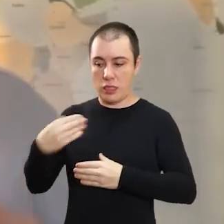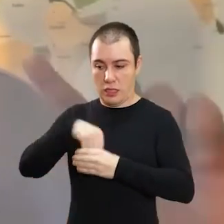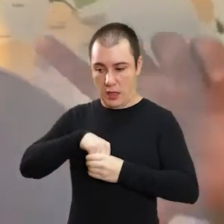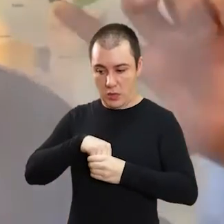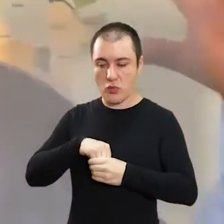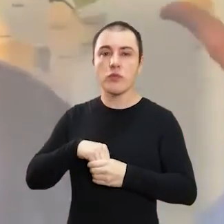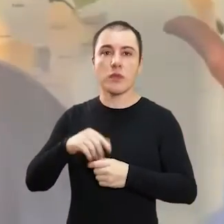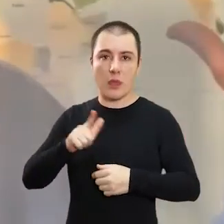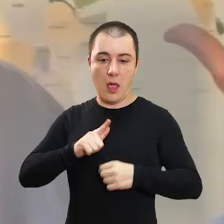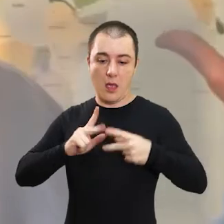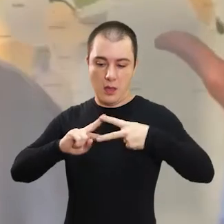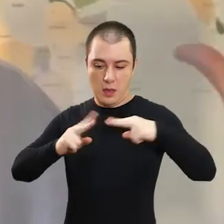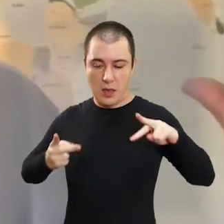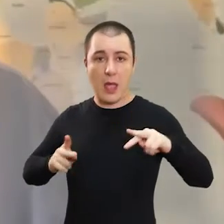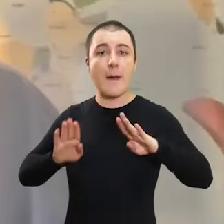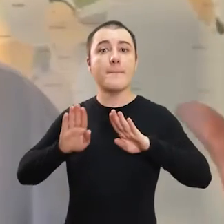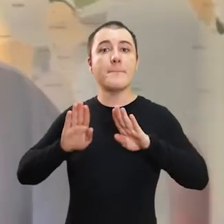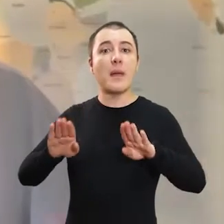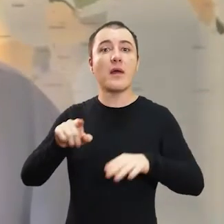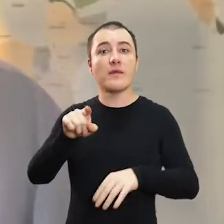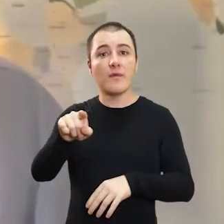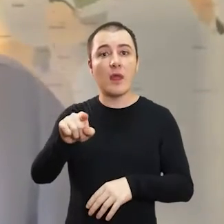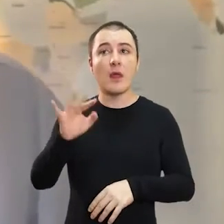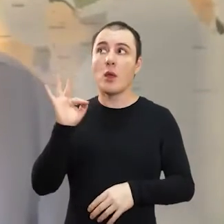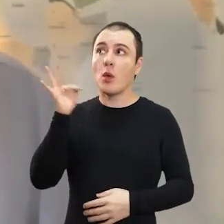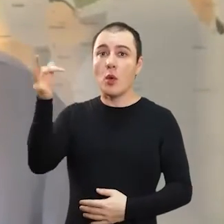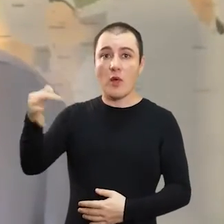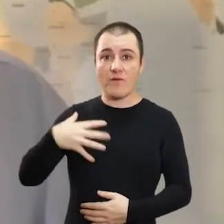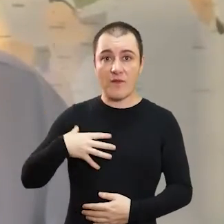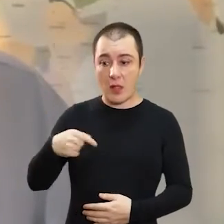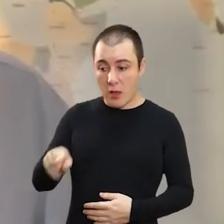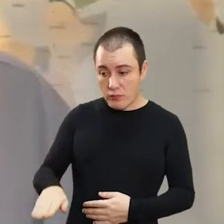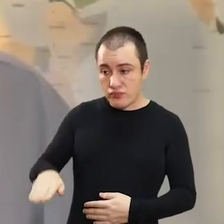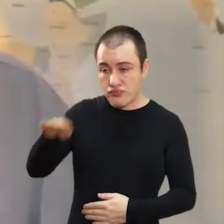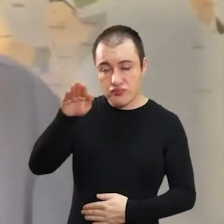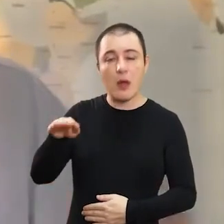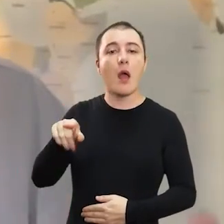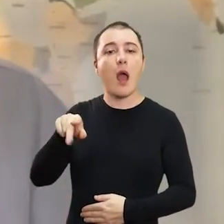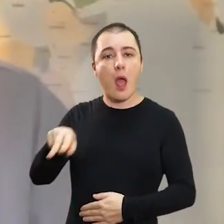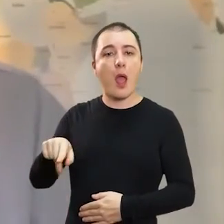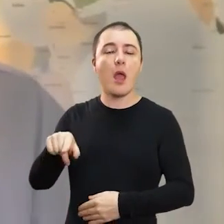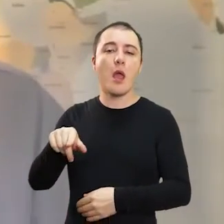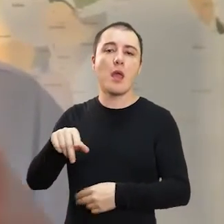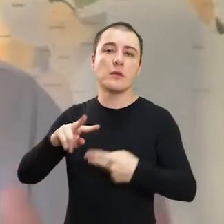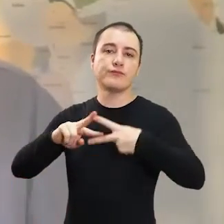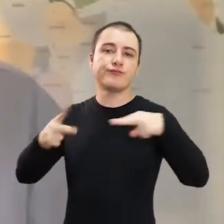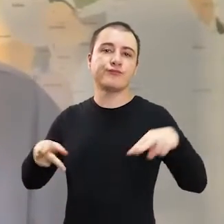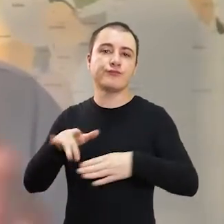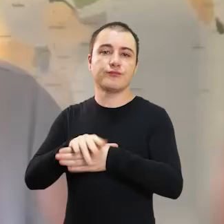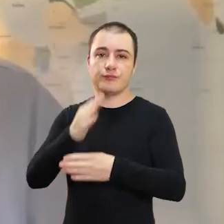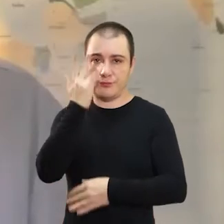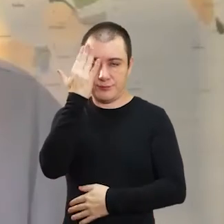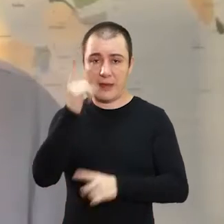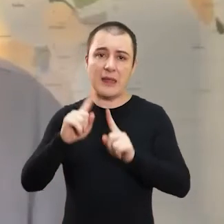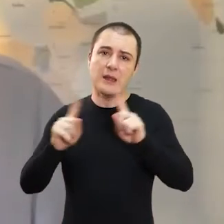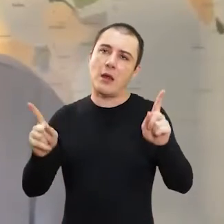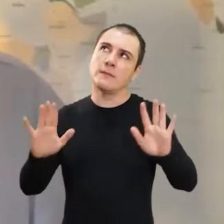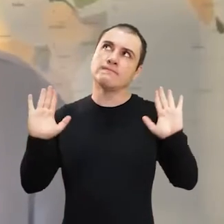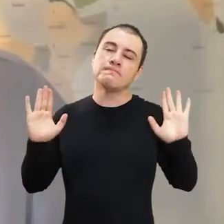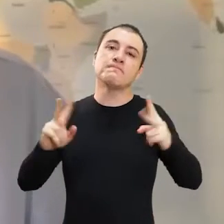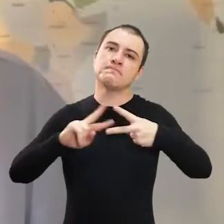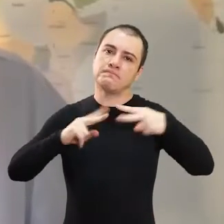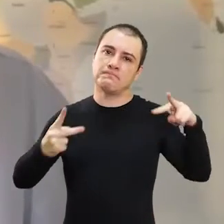né? Por algum fator obscuro ainda, mas você passa esse gene para o teu filho. Por isso que a gente fala, a genética do glaucoma ela é